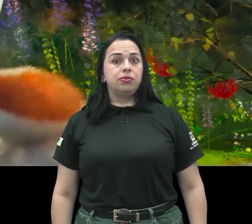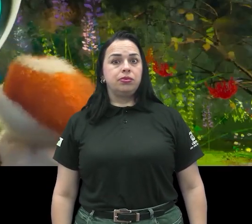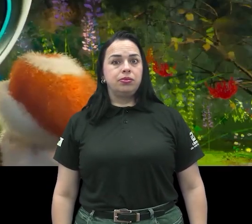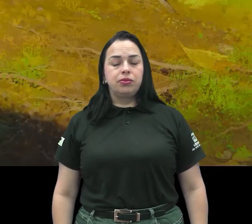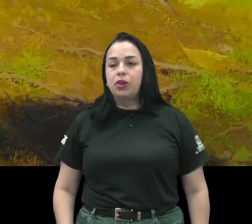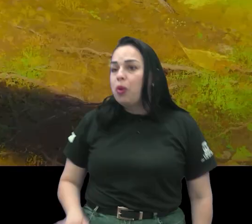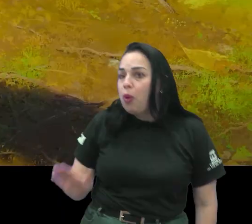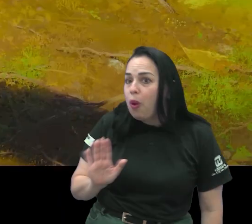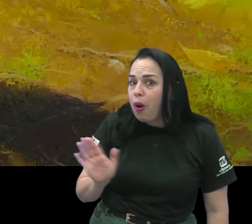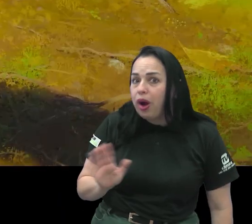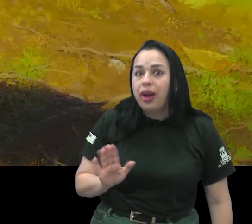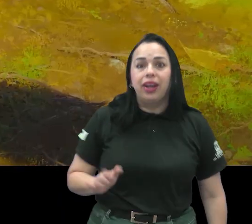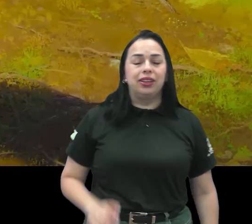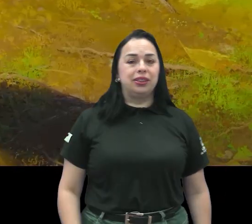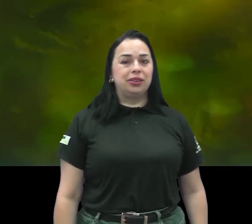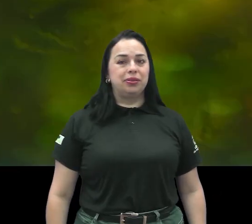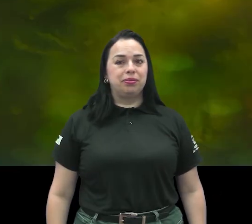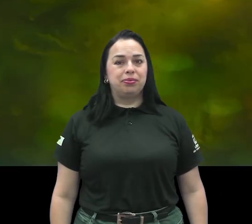Olá!